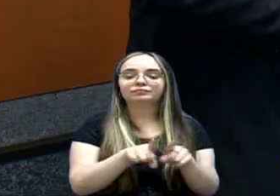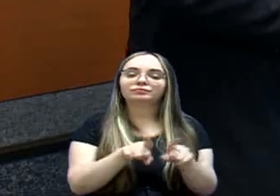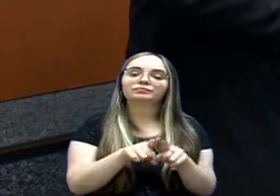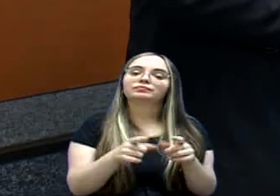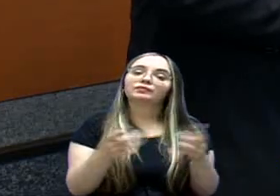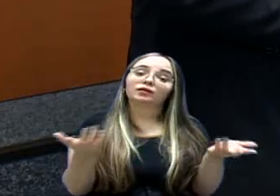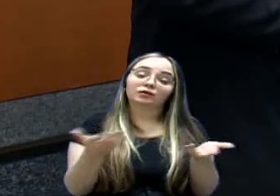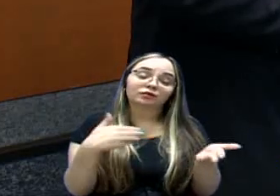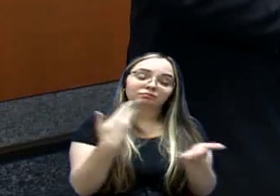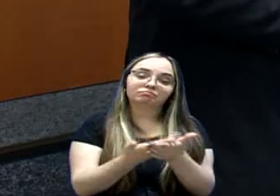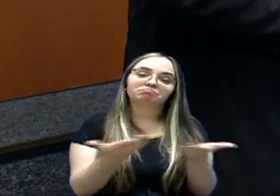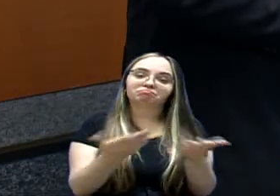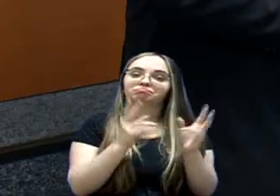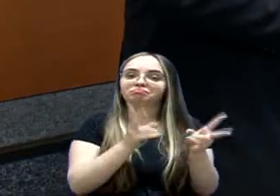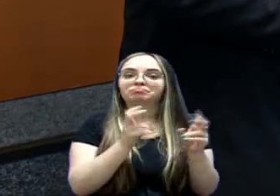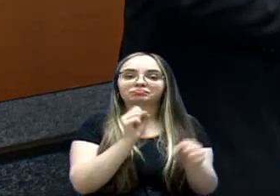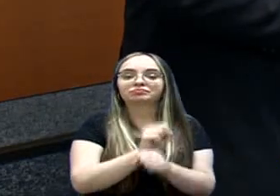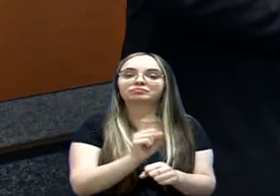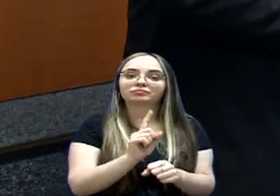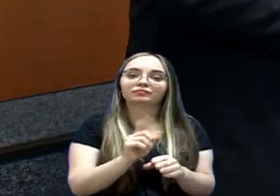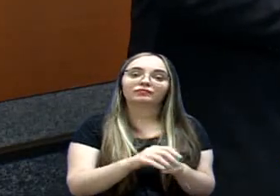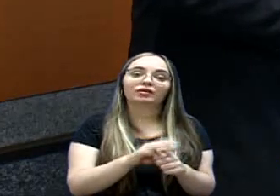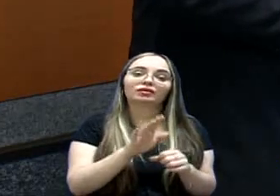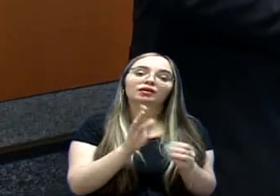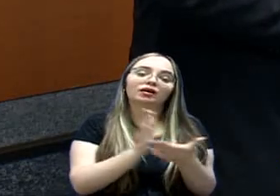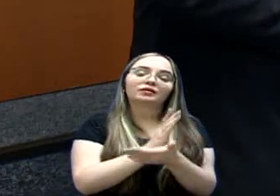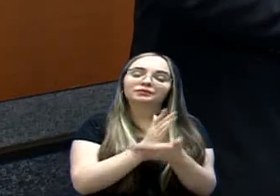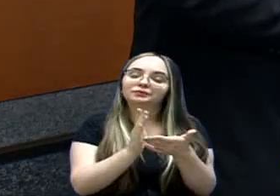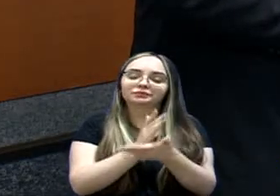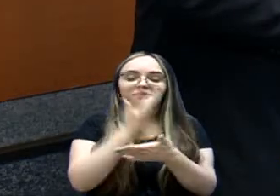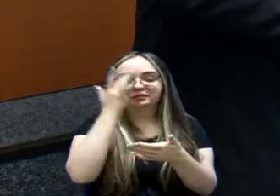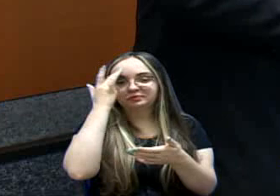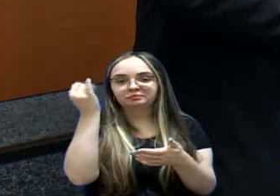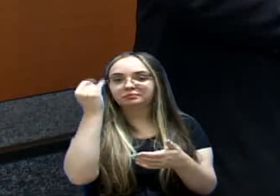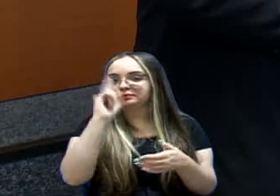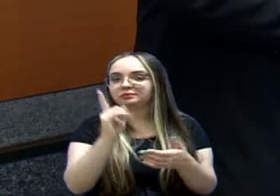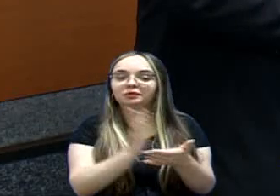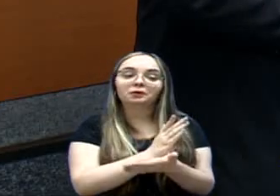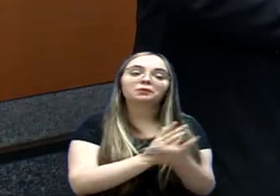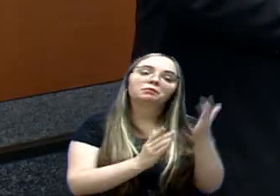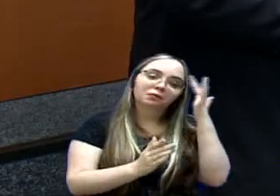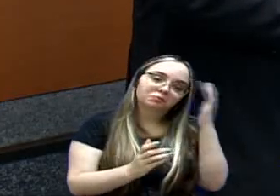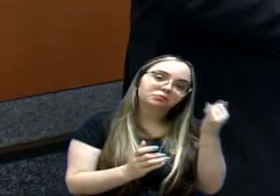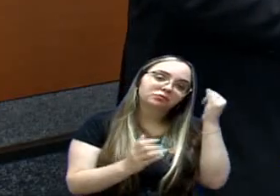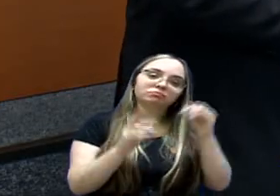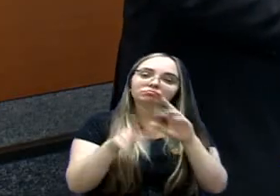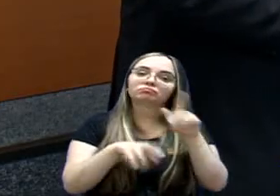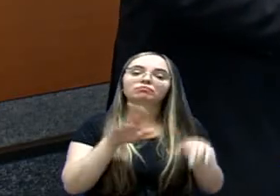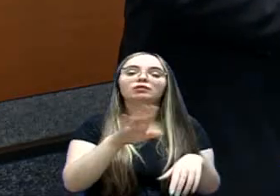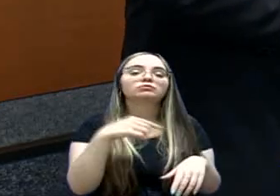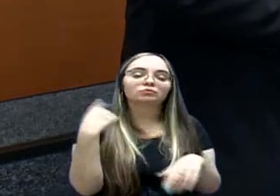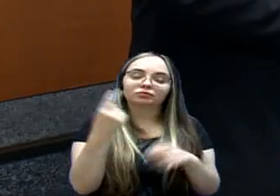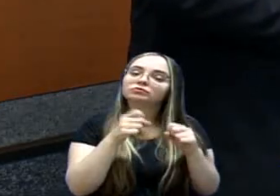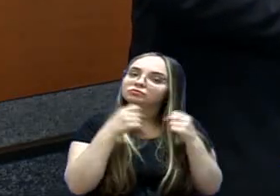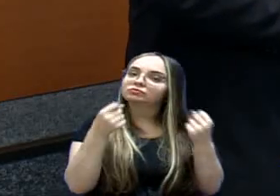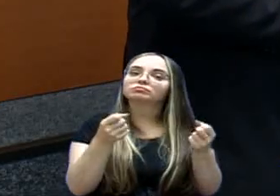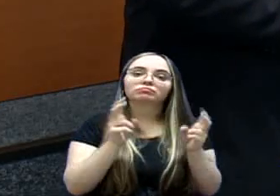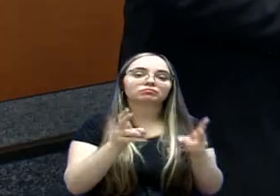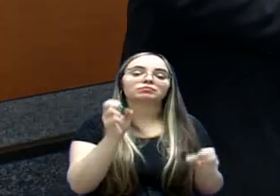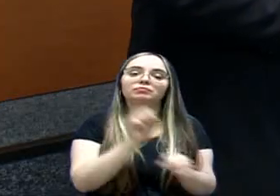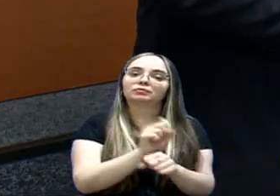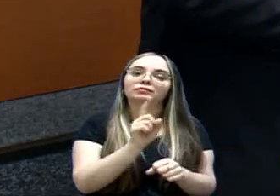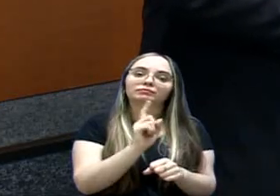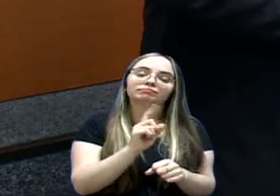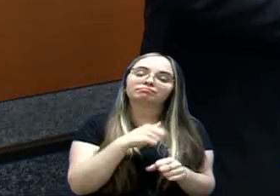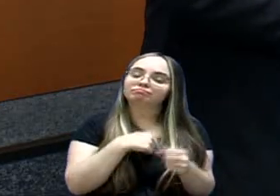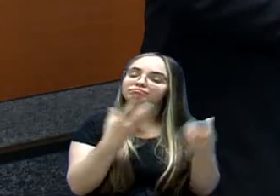assim está sendo feito. Infelizmente, alguns não reconhecem, alguns reconhecem, mas o trabalho é árduo aqui dentro da Câmara Municipal. E fico